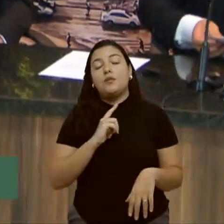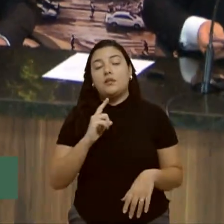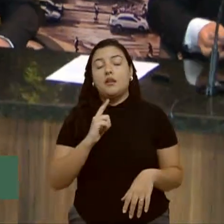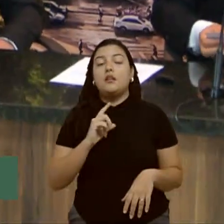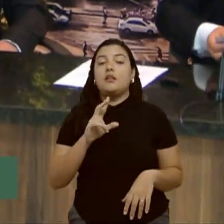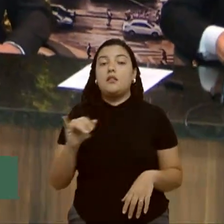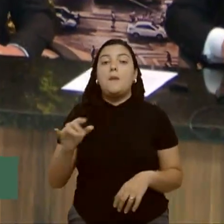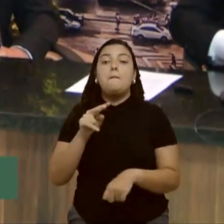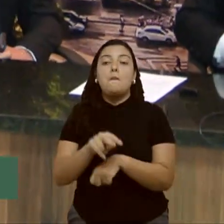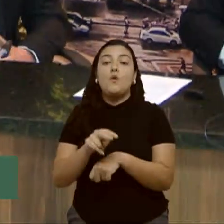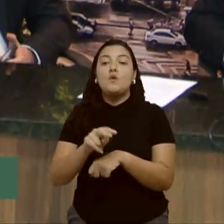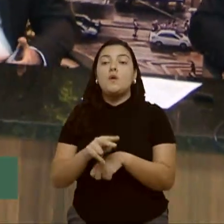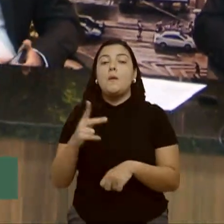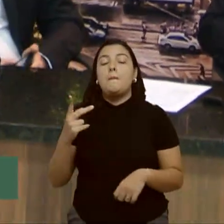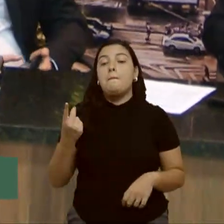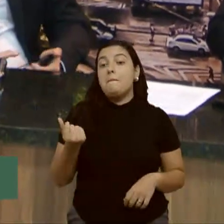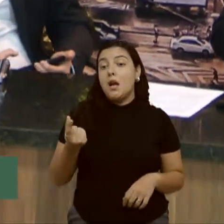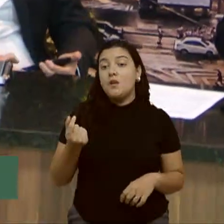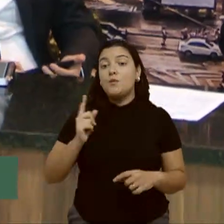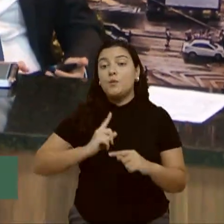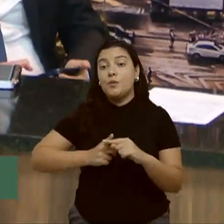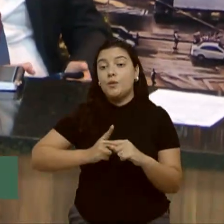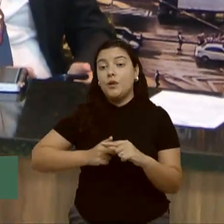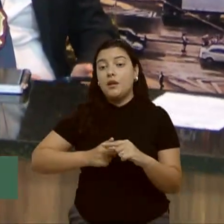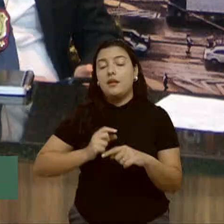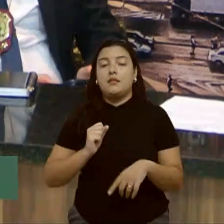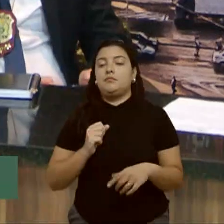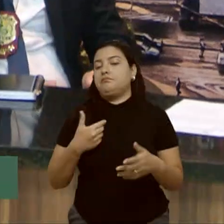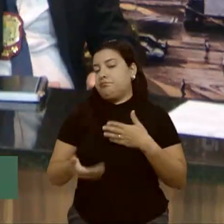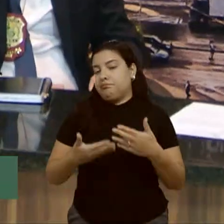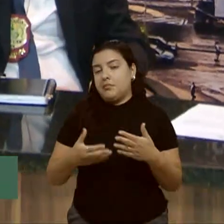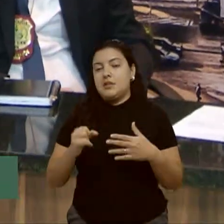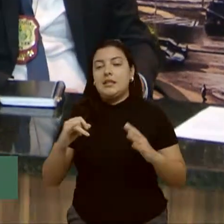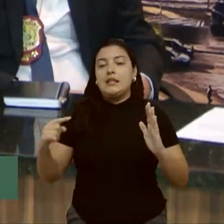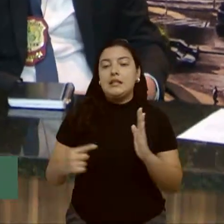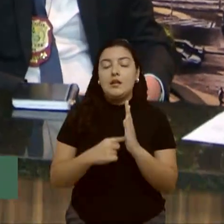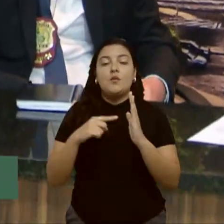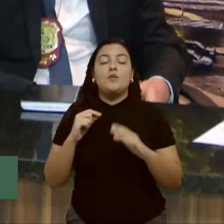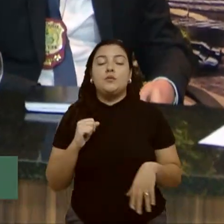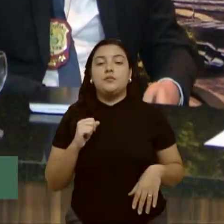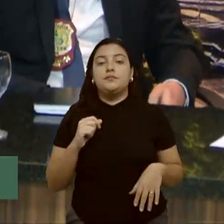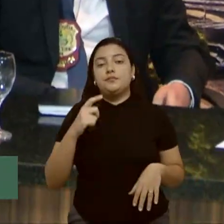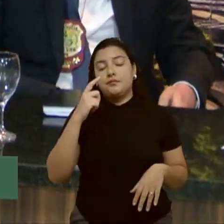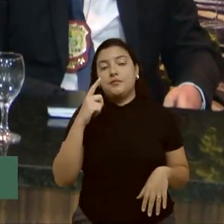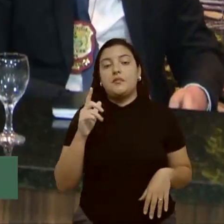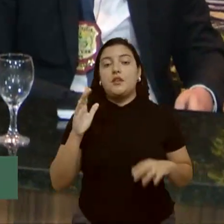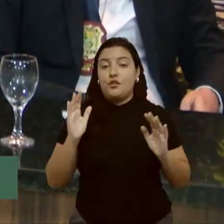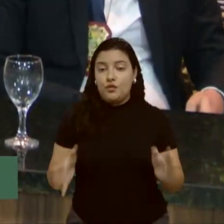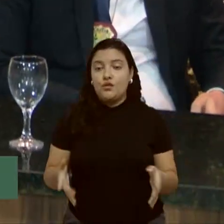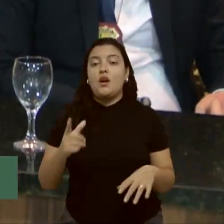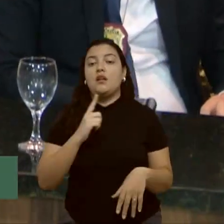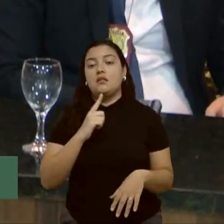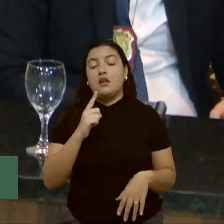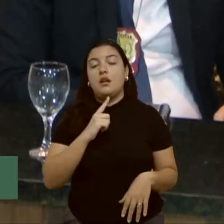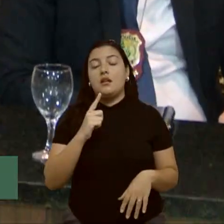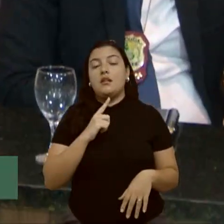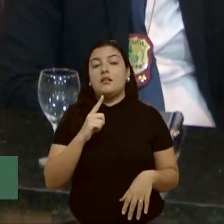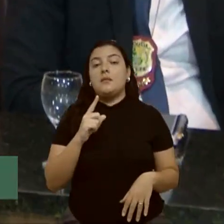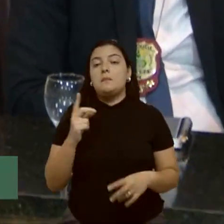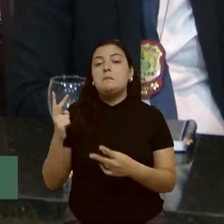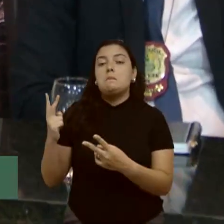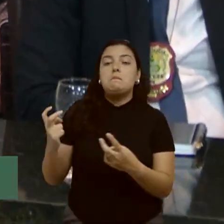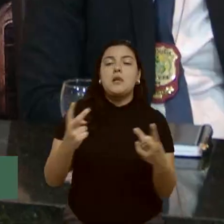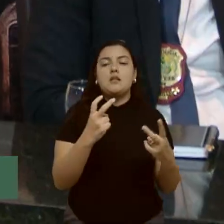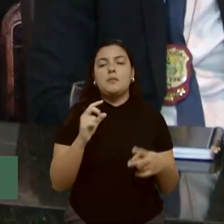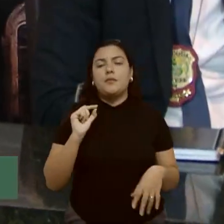está monitorando os preços justamente para quê? Independente da denúncia do consumidor, a gente mesmo já está meio que